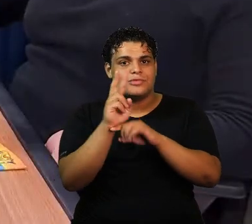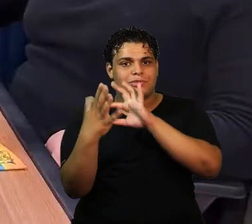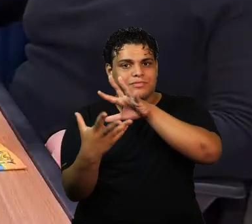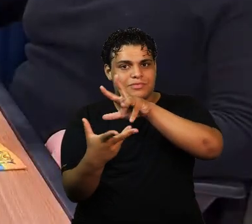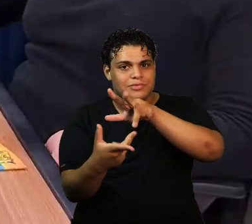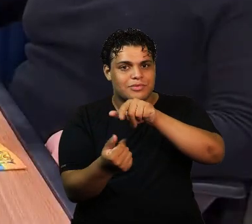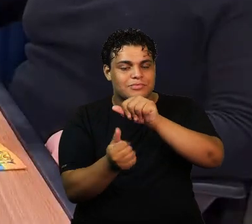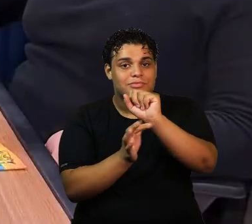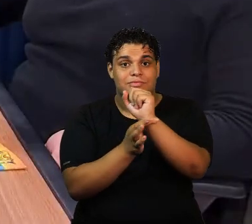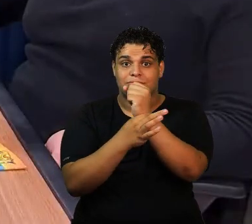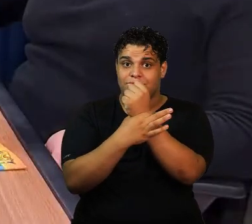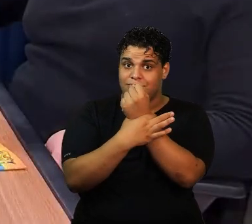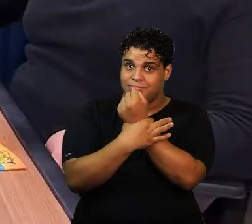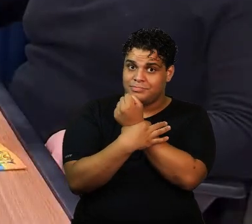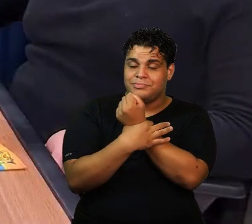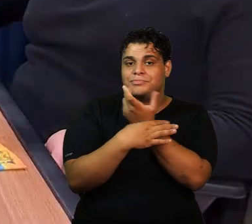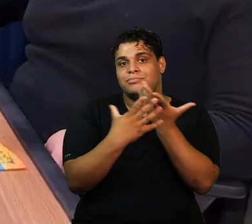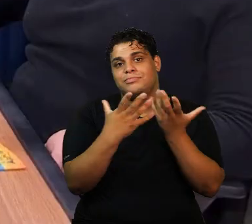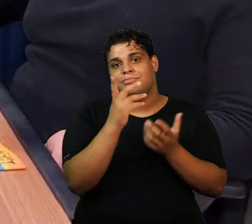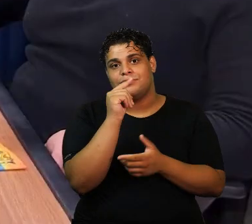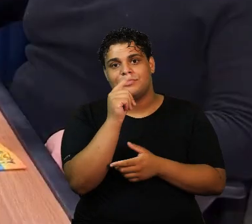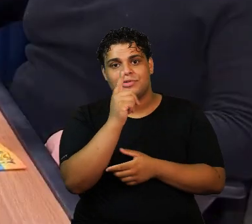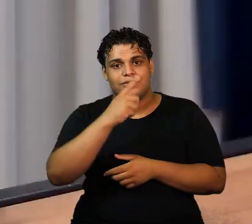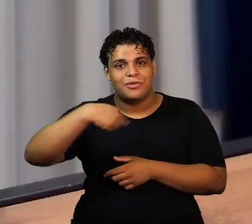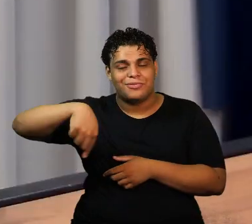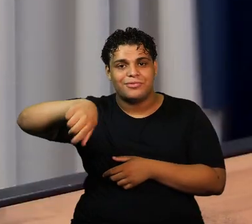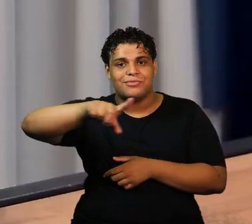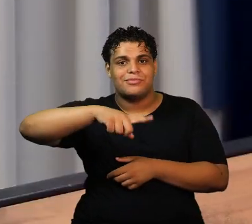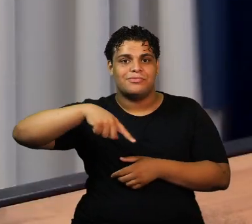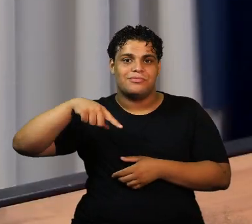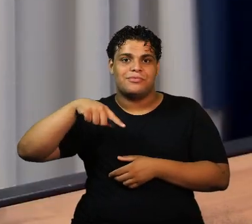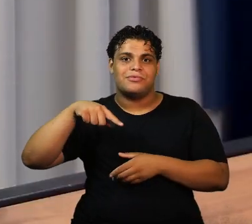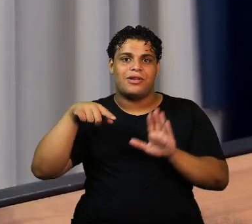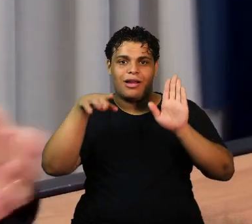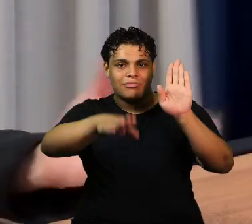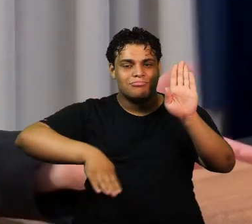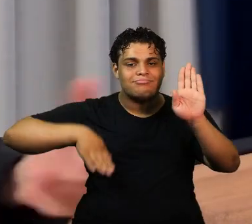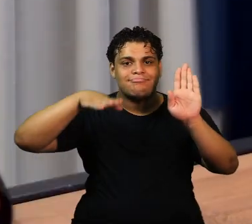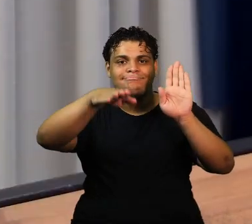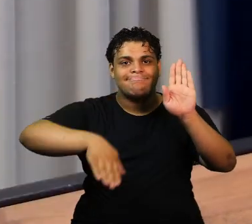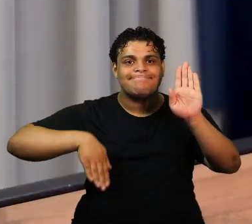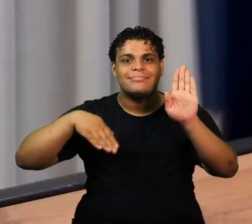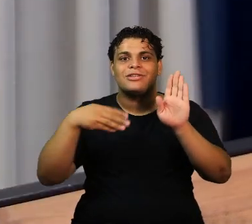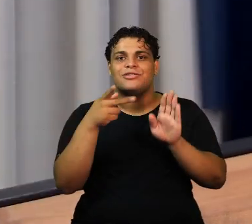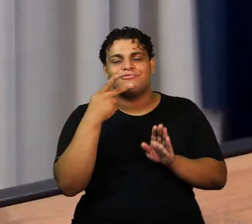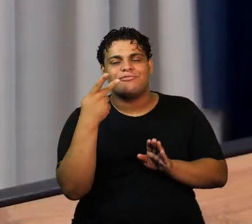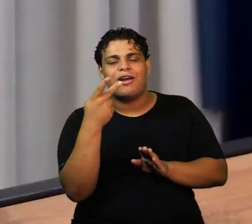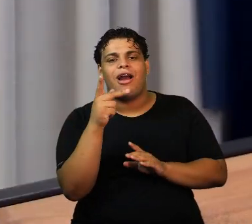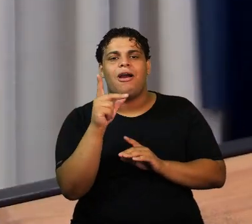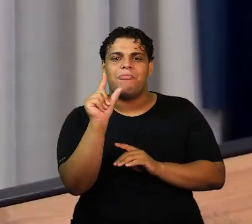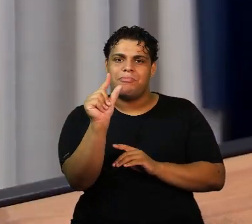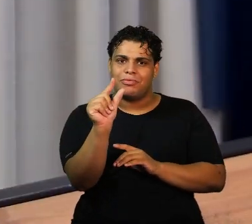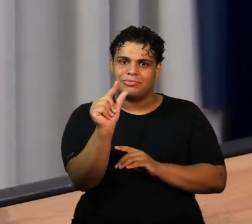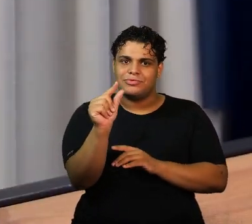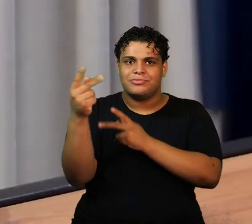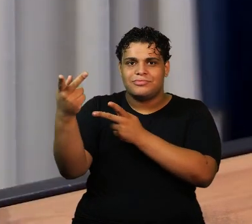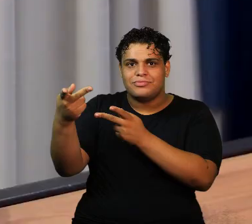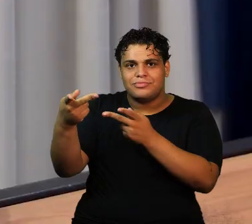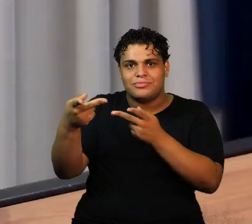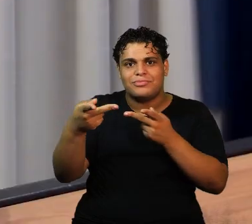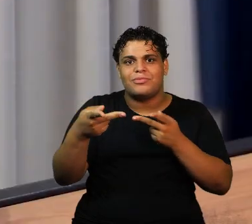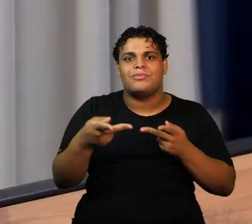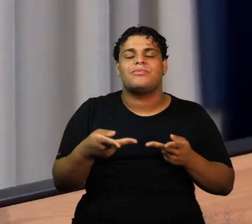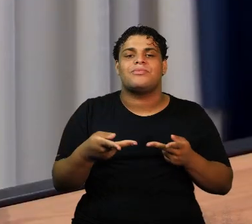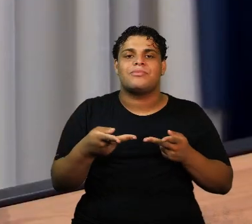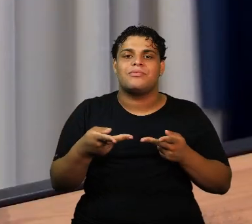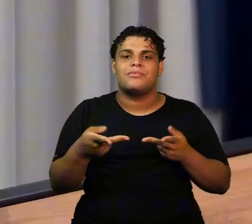segurança aquática, né? E a gente vai falar um pouquinho com esses dois grandes especialistas e convidados aqui